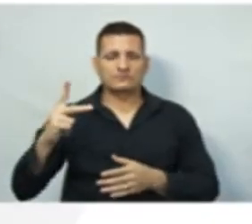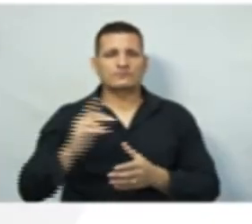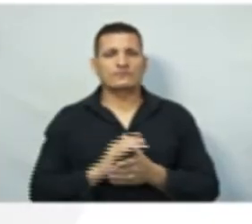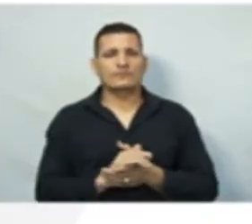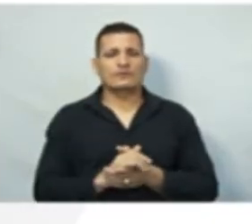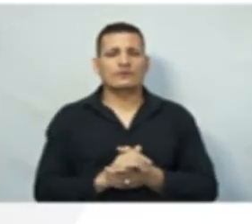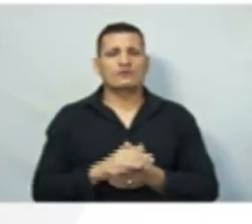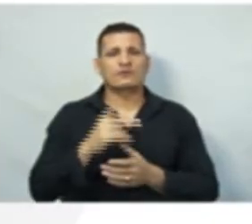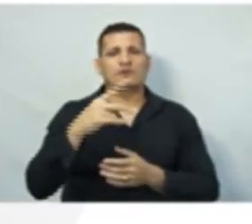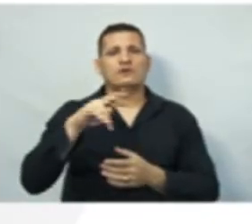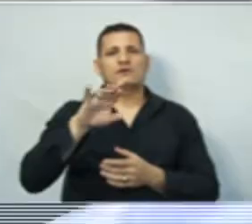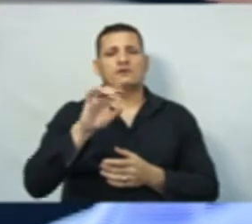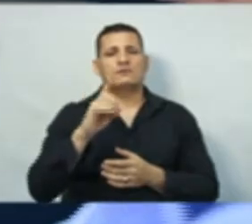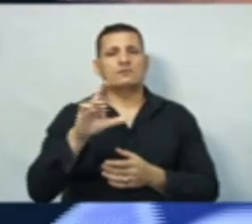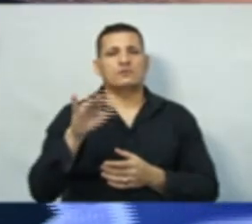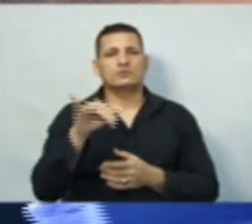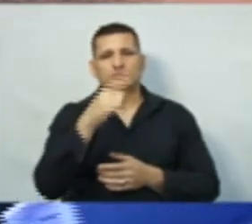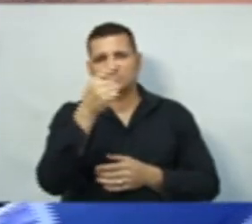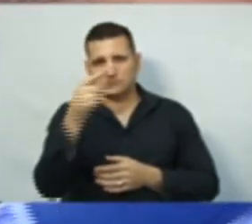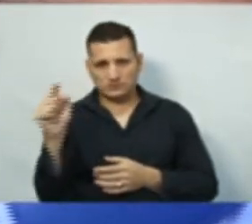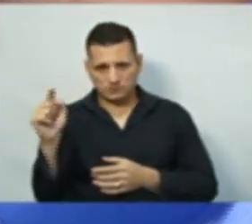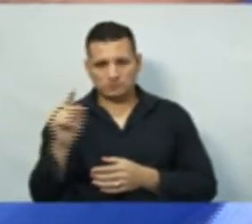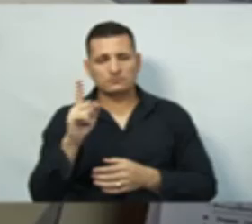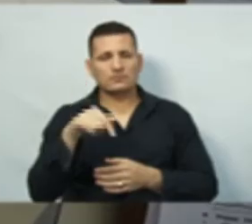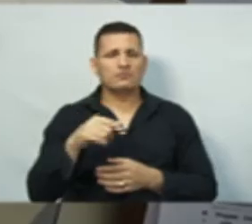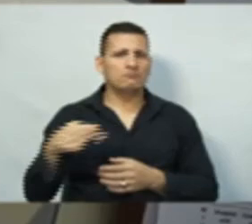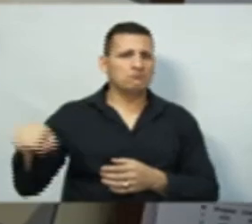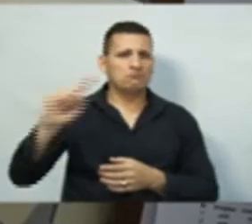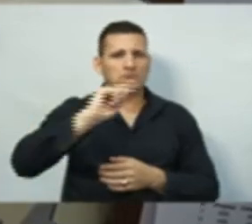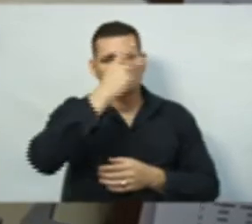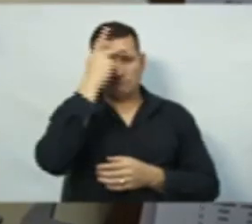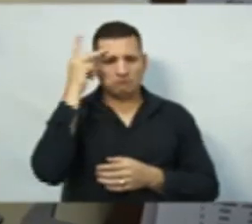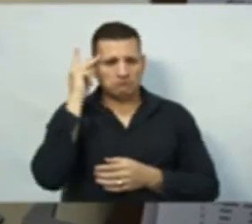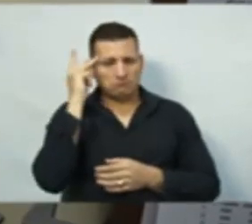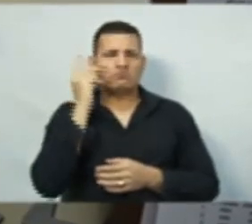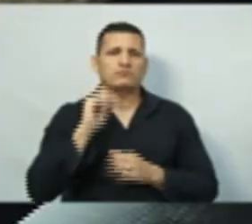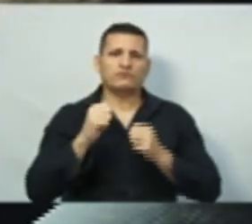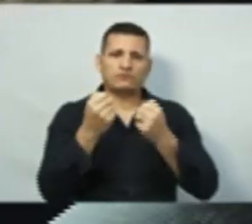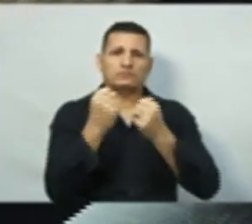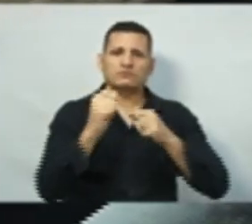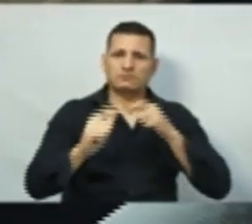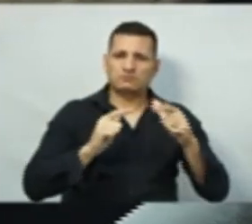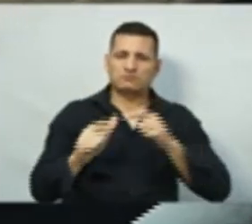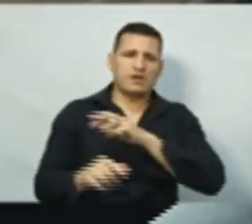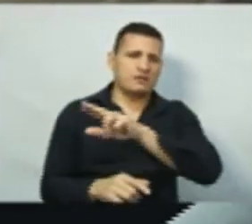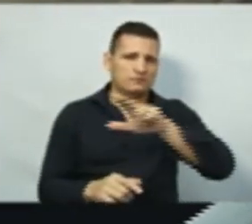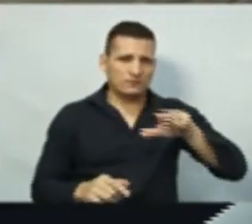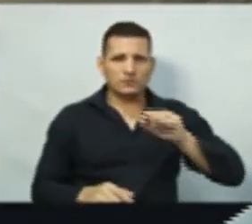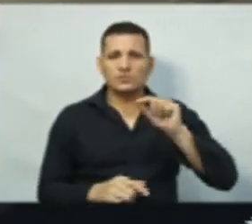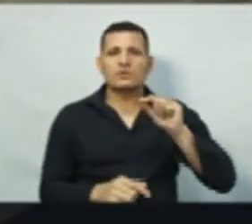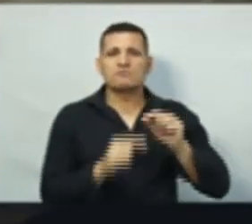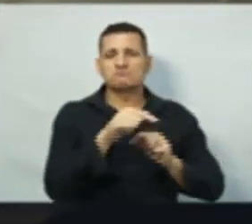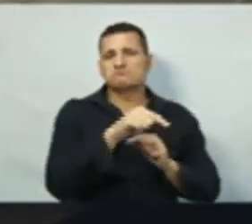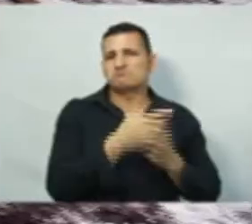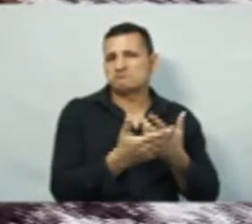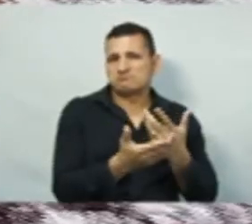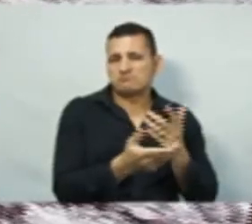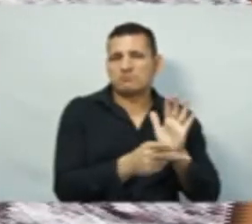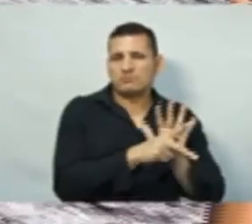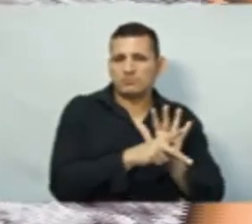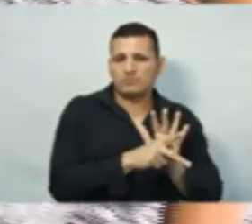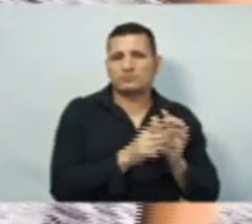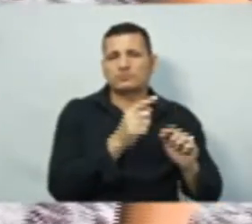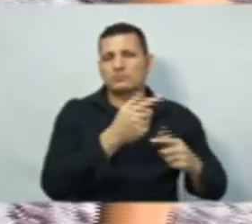de produção. Unir pessoas com forças de trabalho diferentes na produção de um determinado tipo de bem,